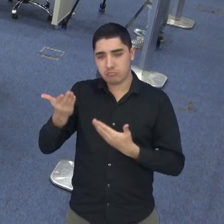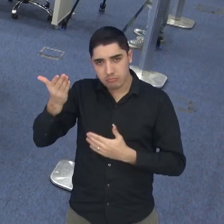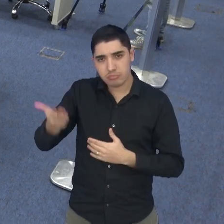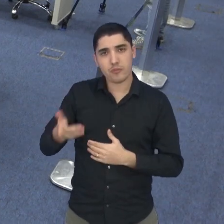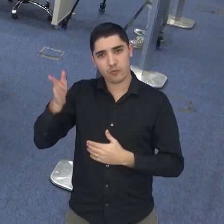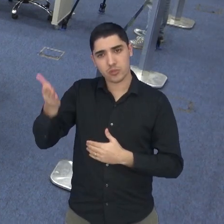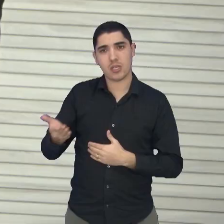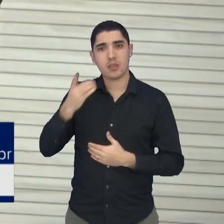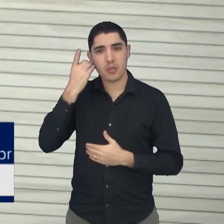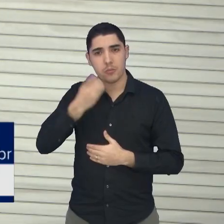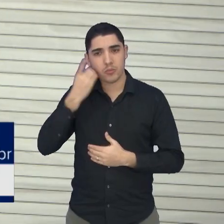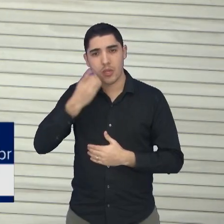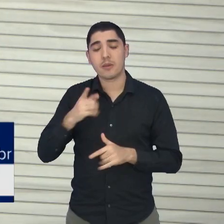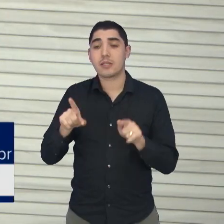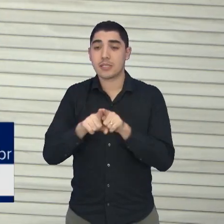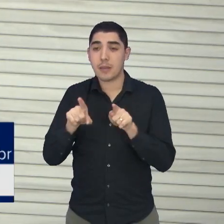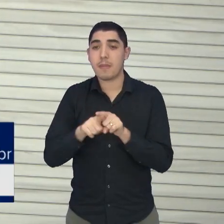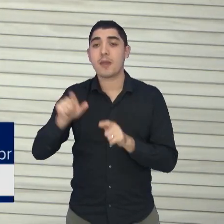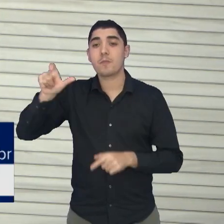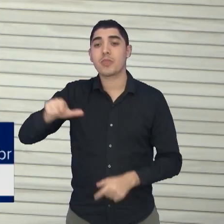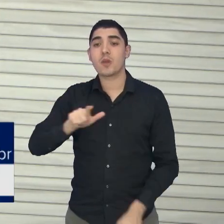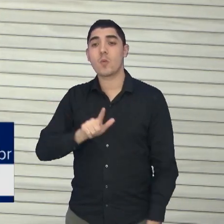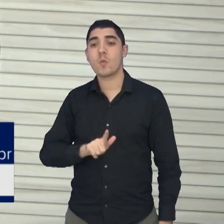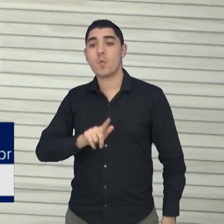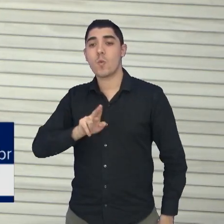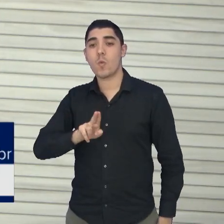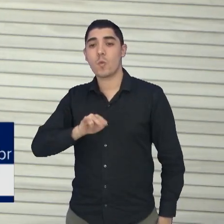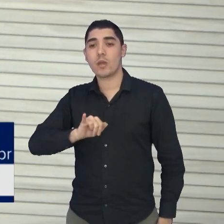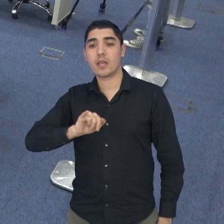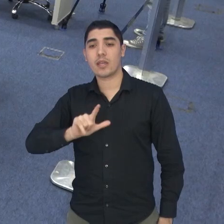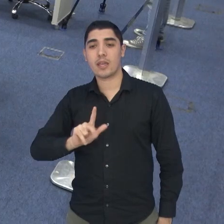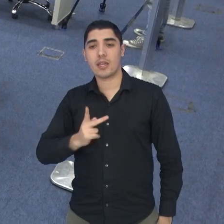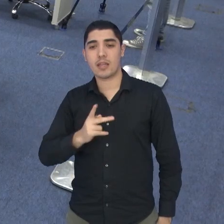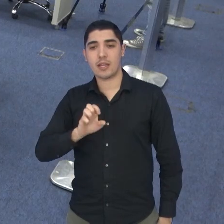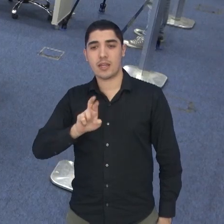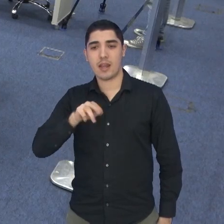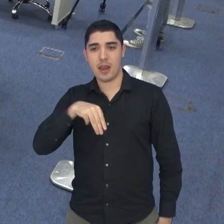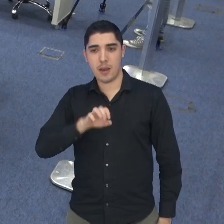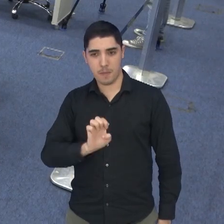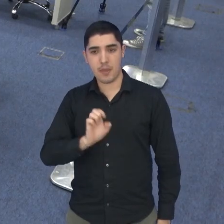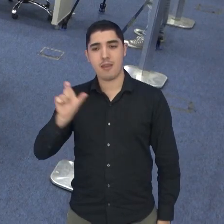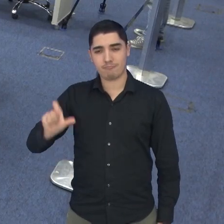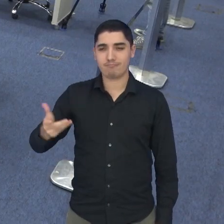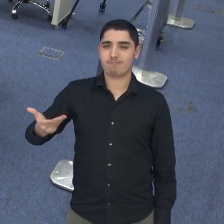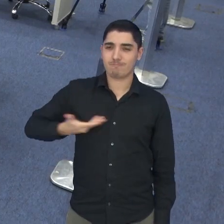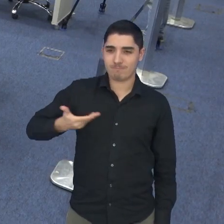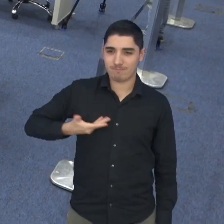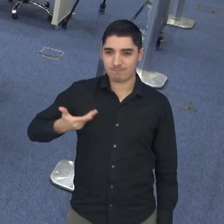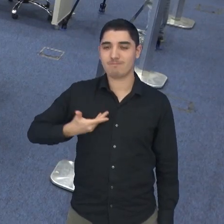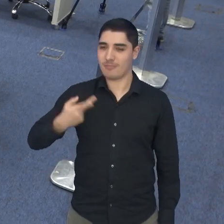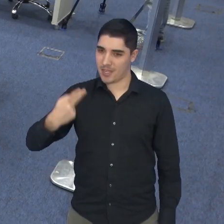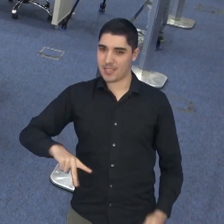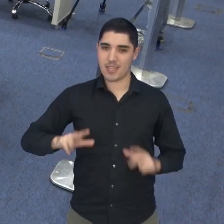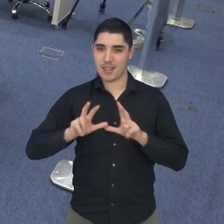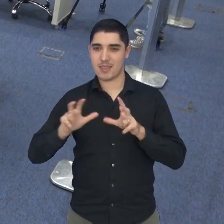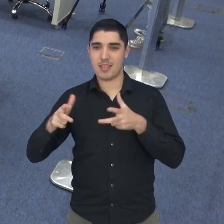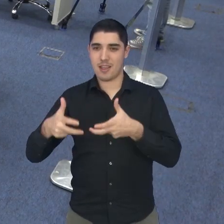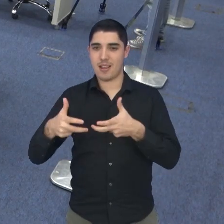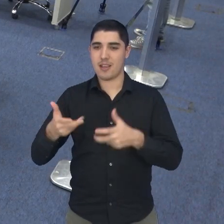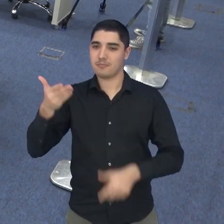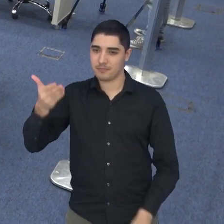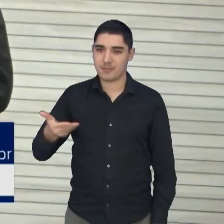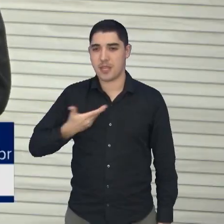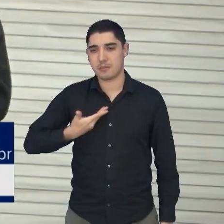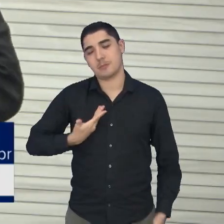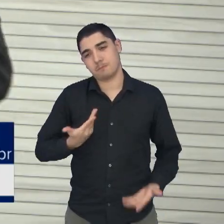do deputado. Registrar também a presença do Guilherme aqui, parceiro também aqui da Câmara, dos amigos. E